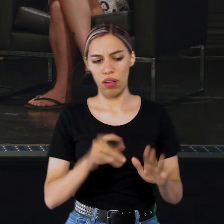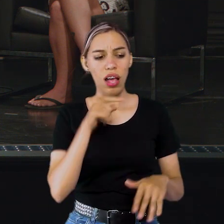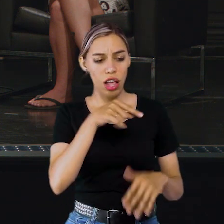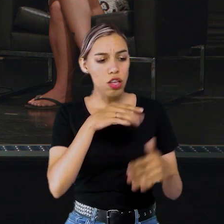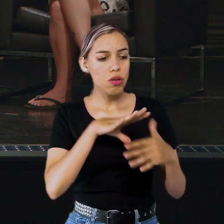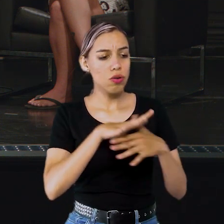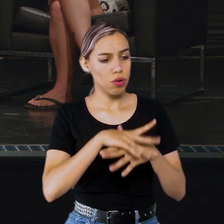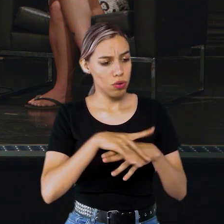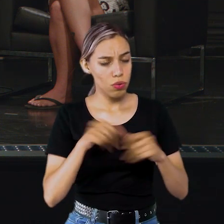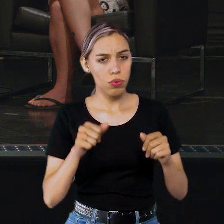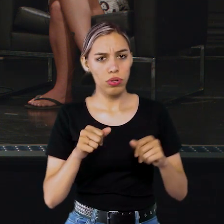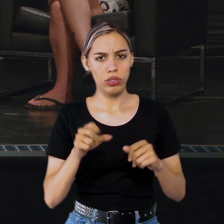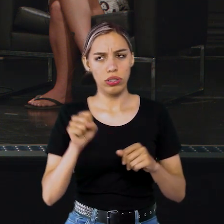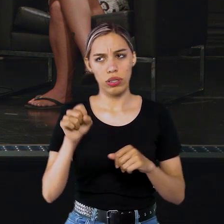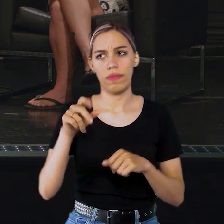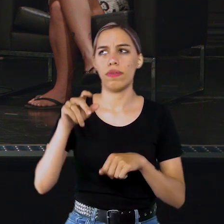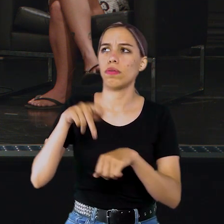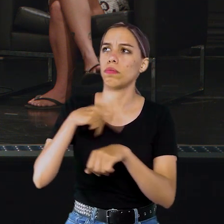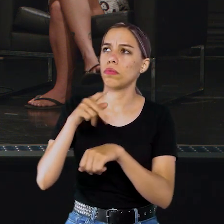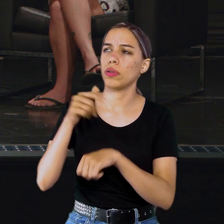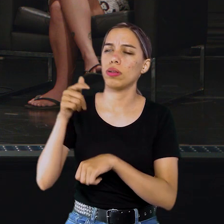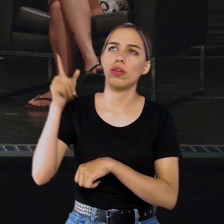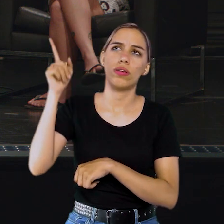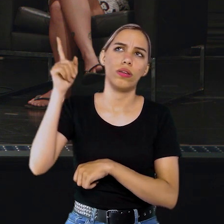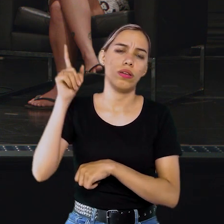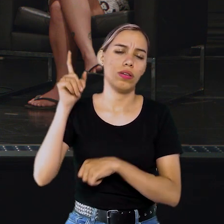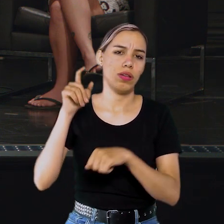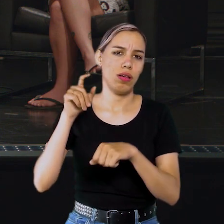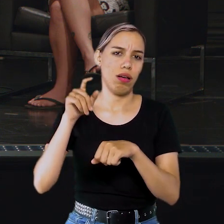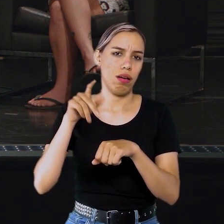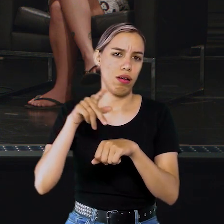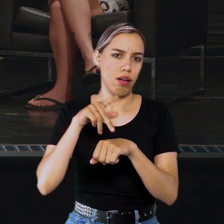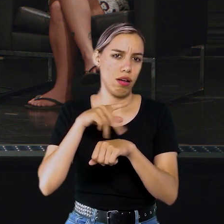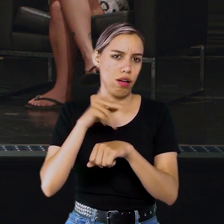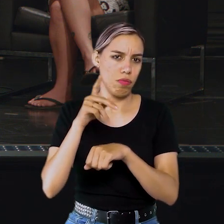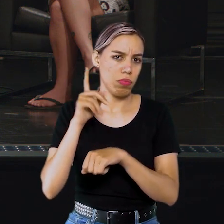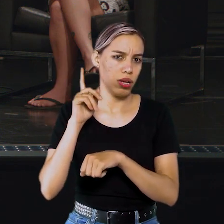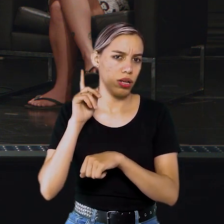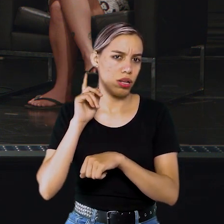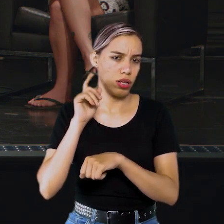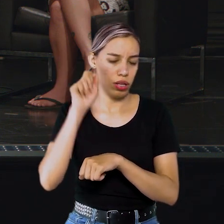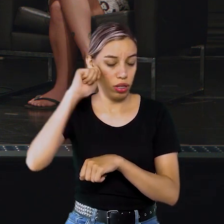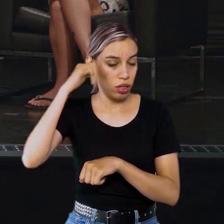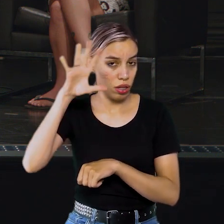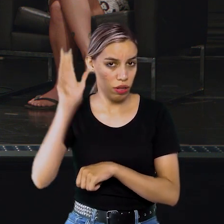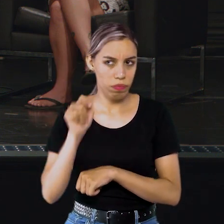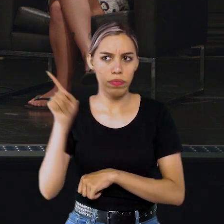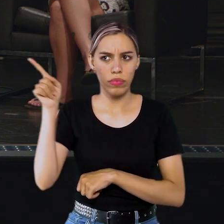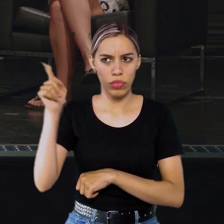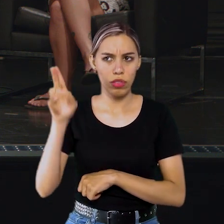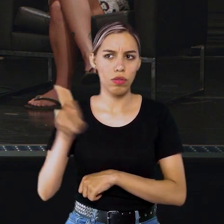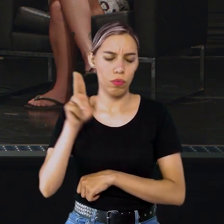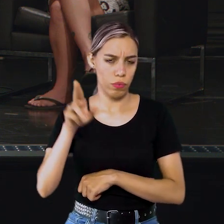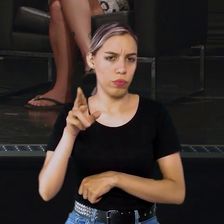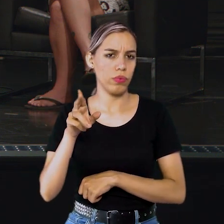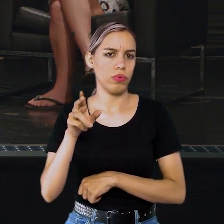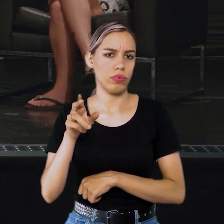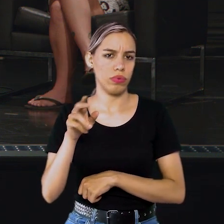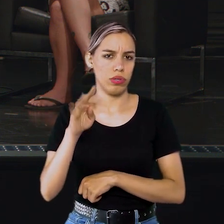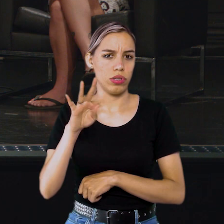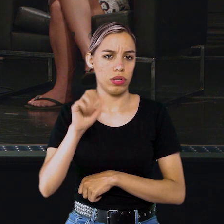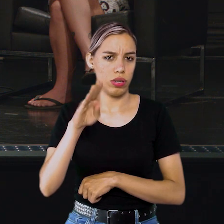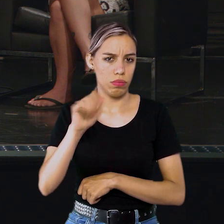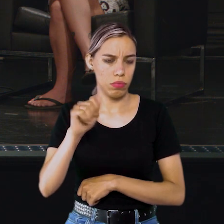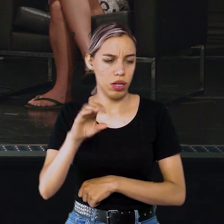Mongólia, eles usam tabaco. Você vai lá em Minas Gerais, com o meu povo Machacali, eles usam tabaco. Os Guarani usam tabaco.